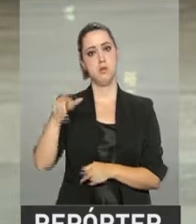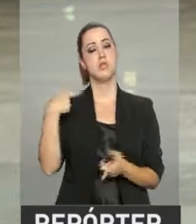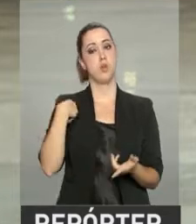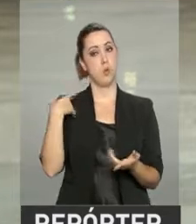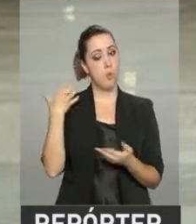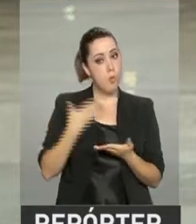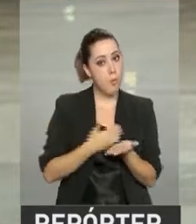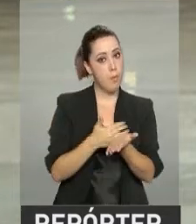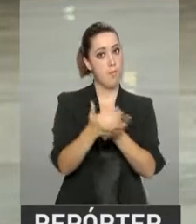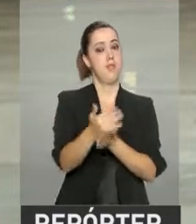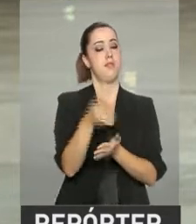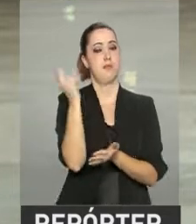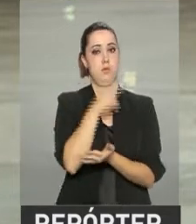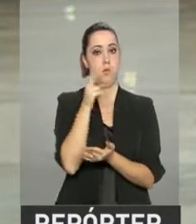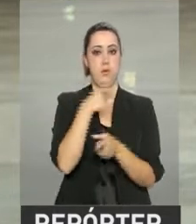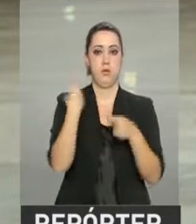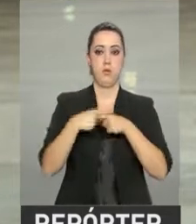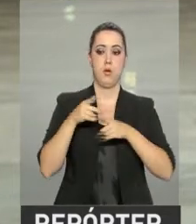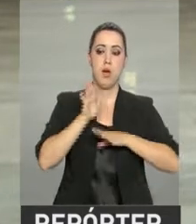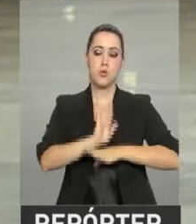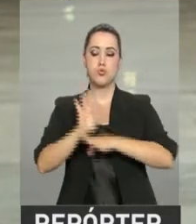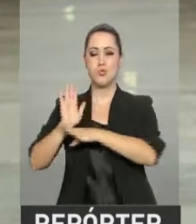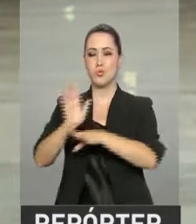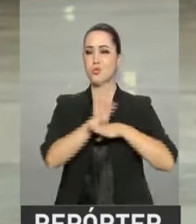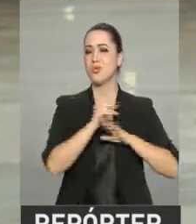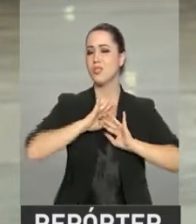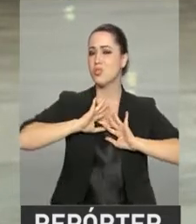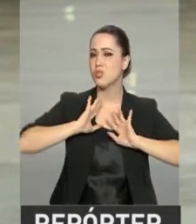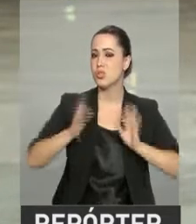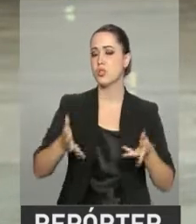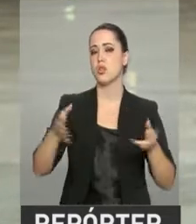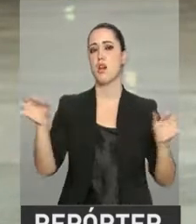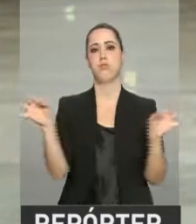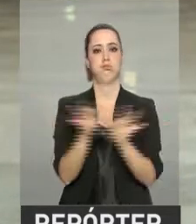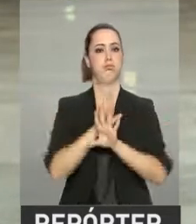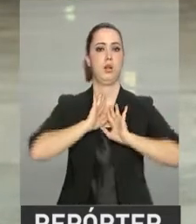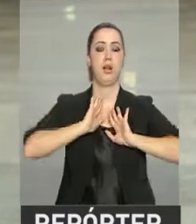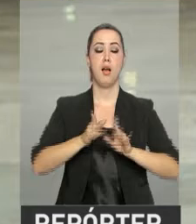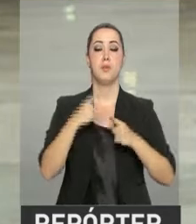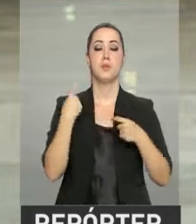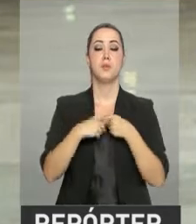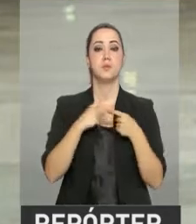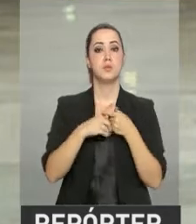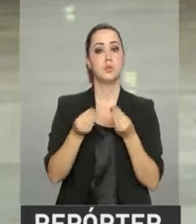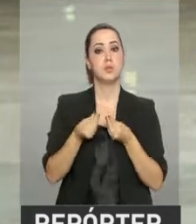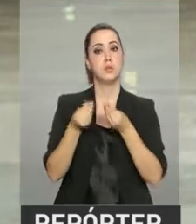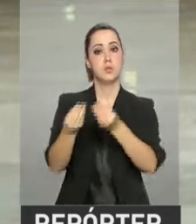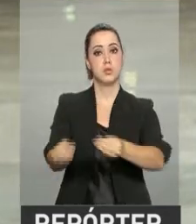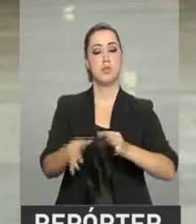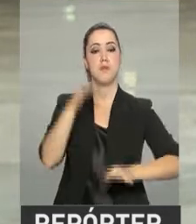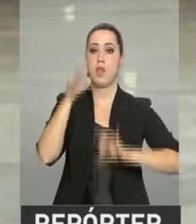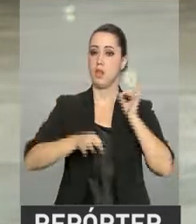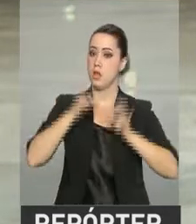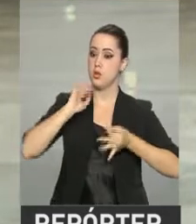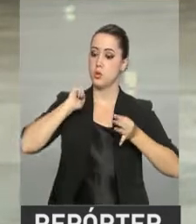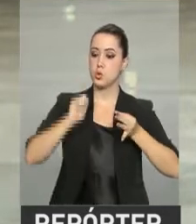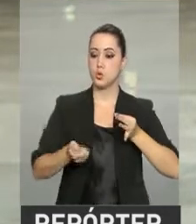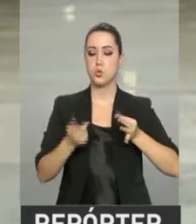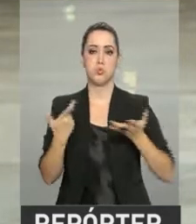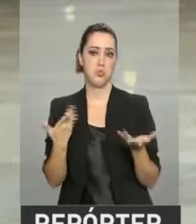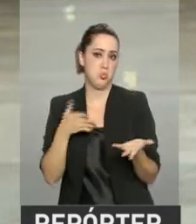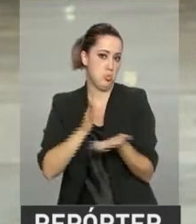aceleradas e que as colaborações premiadas sejam o quanto antes finalizadas enviadas a juízo para eventual